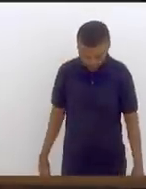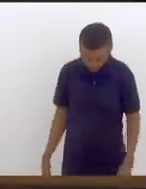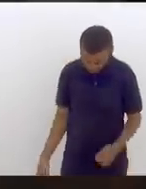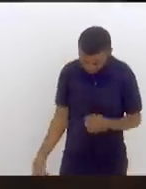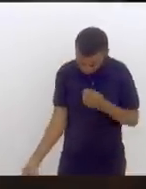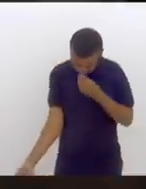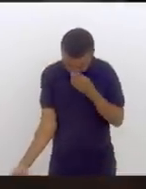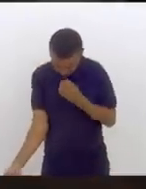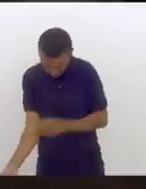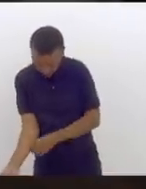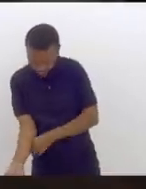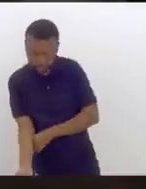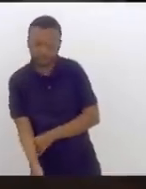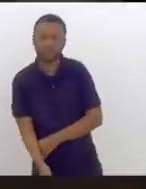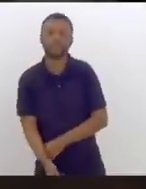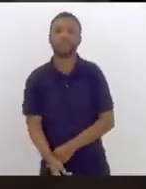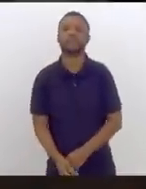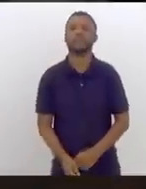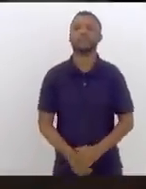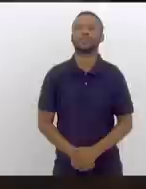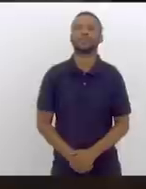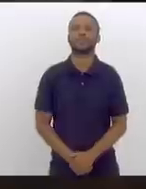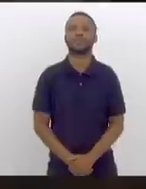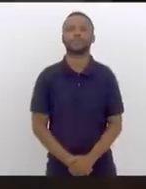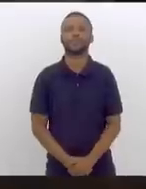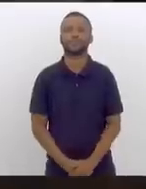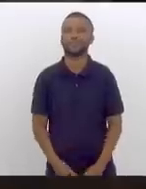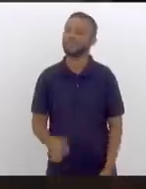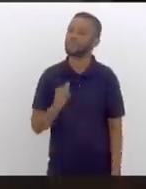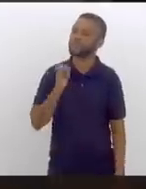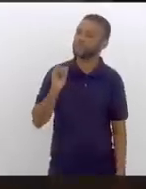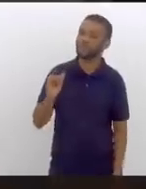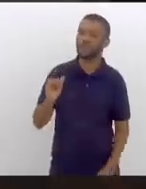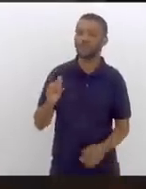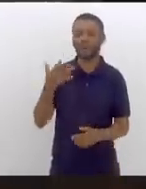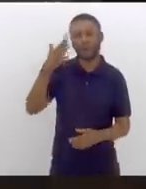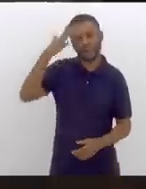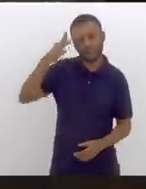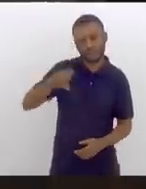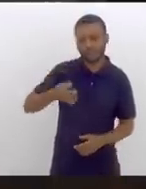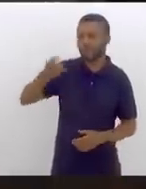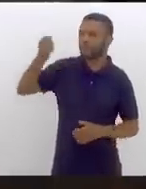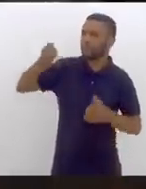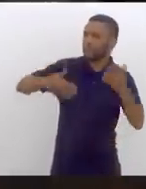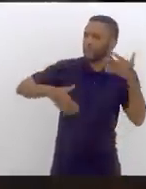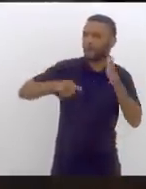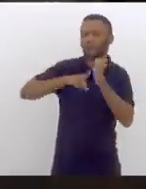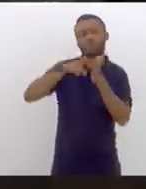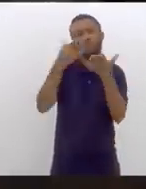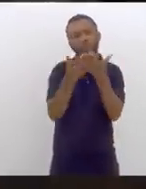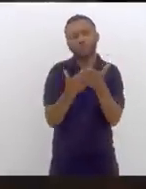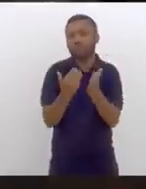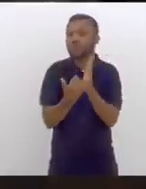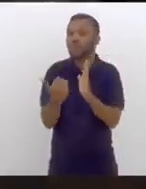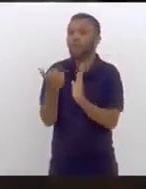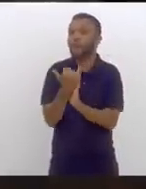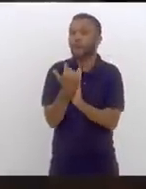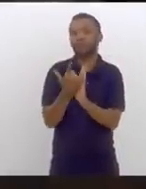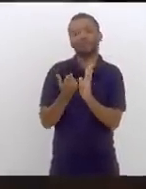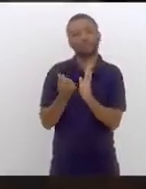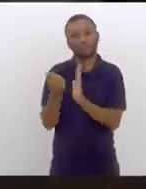Deputado não compele foi preguiçoso entendo que o senhor quer falar com relação ao estudo de aumento de gastos